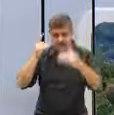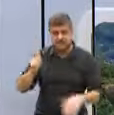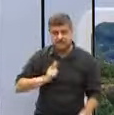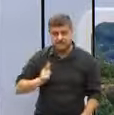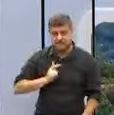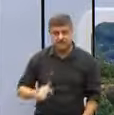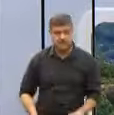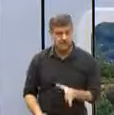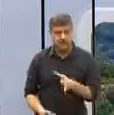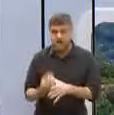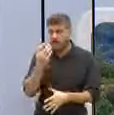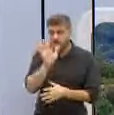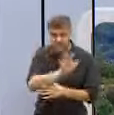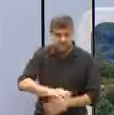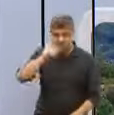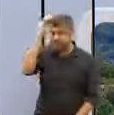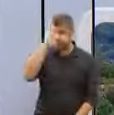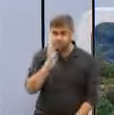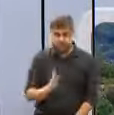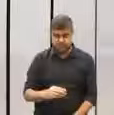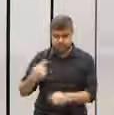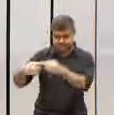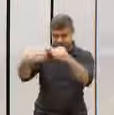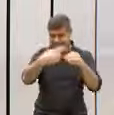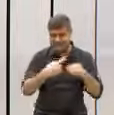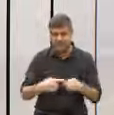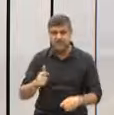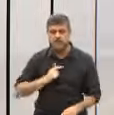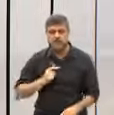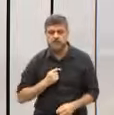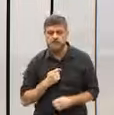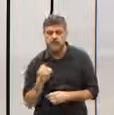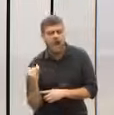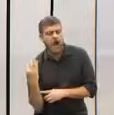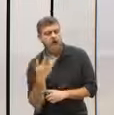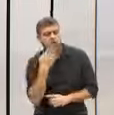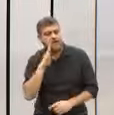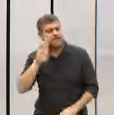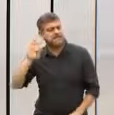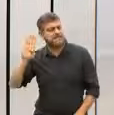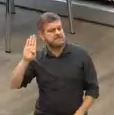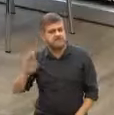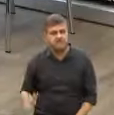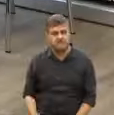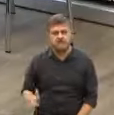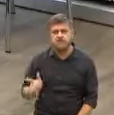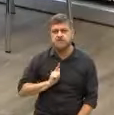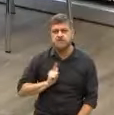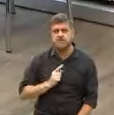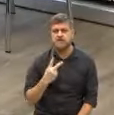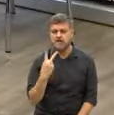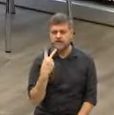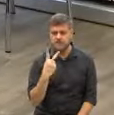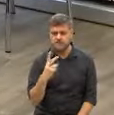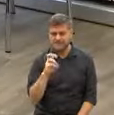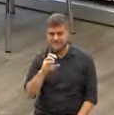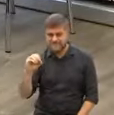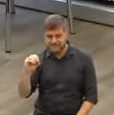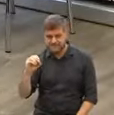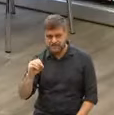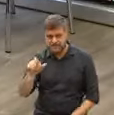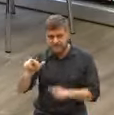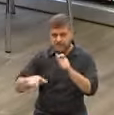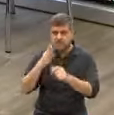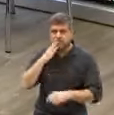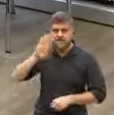psicológica. São dados que não acontecem na maioria das cidades. Inicialmente a gente tinha quantos candidatos, Renê? Há mais de